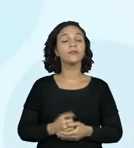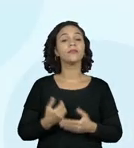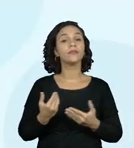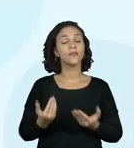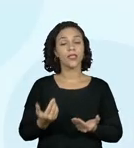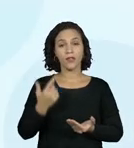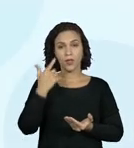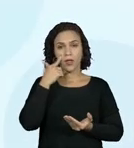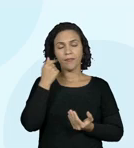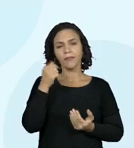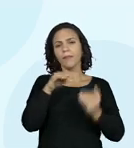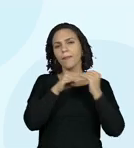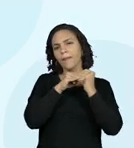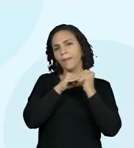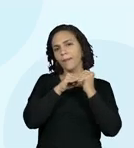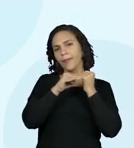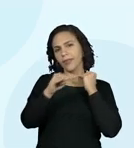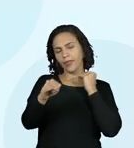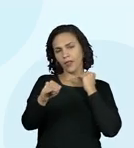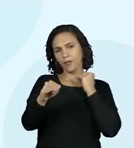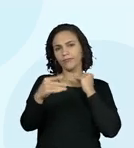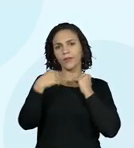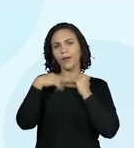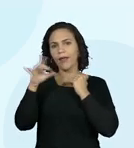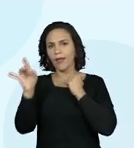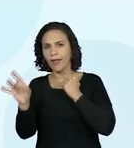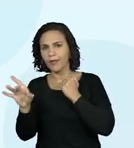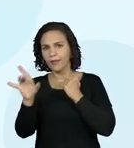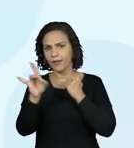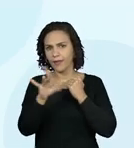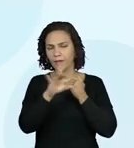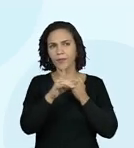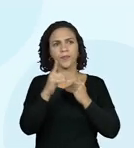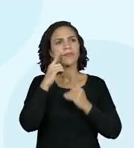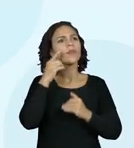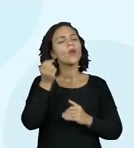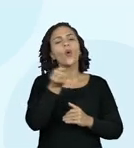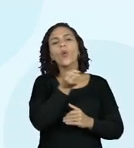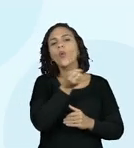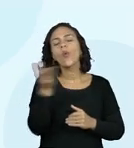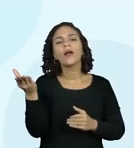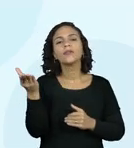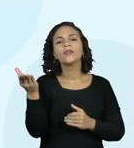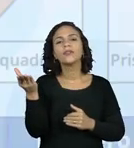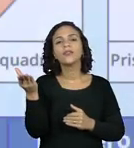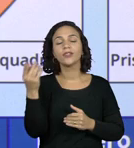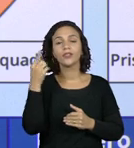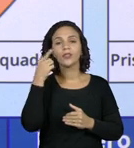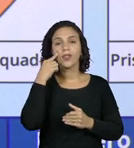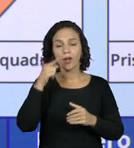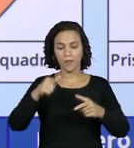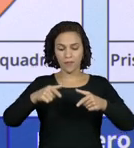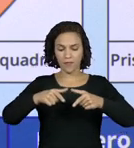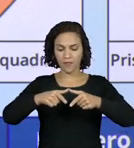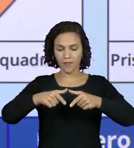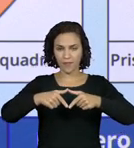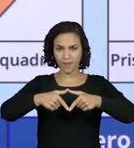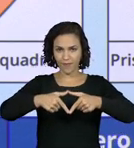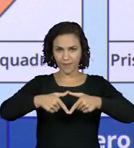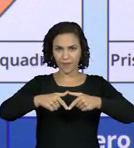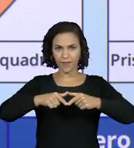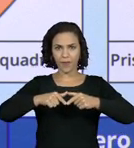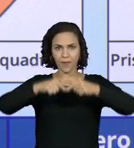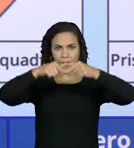são as regularidades, tá bom? Eu vou fazer um de cada vez. Número de lados do prisma de base triangular são